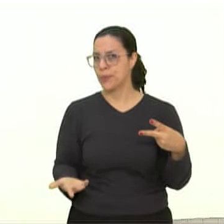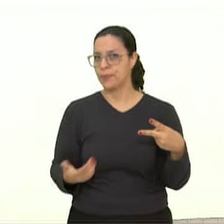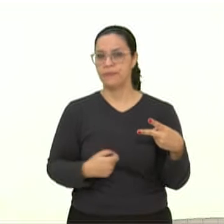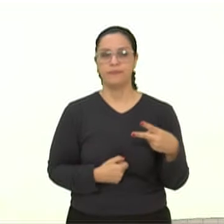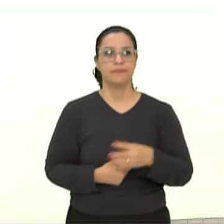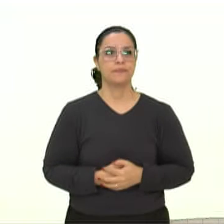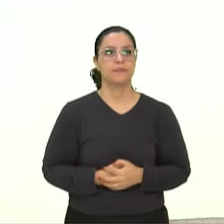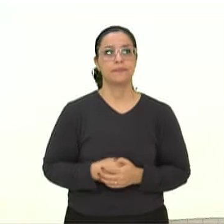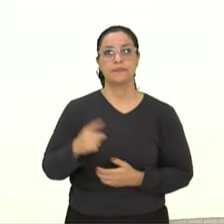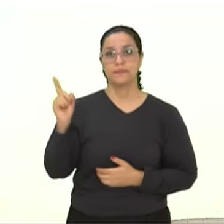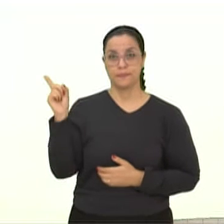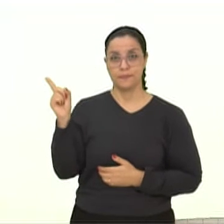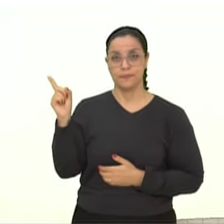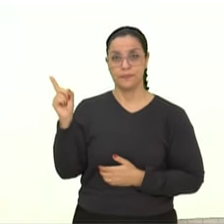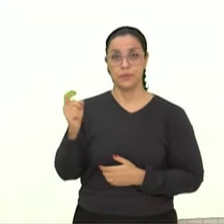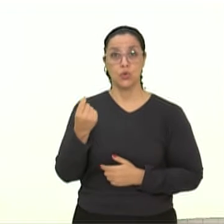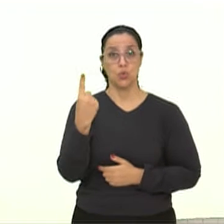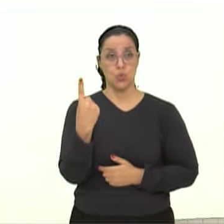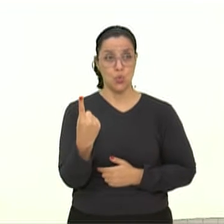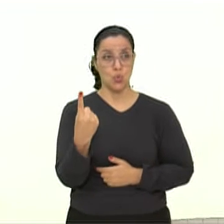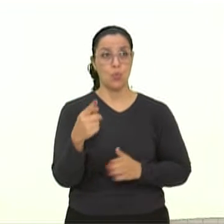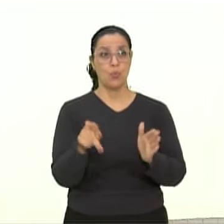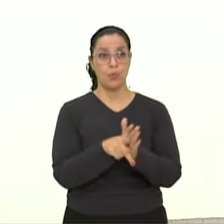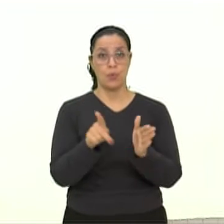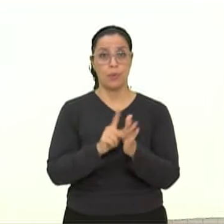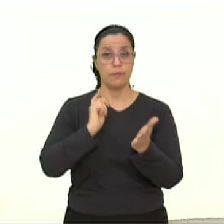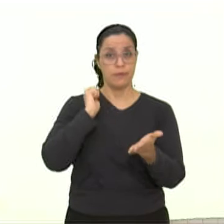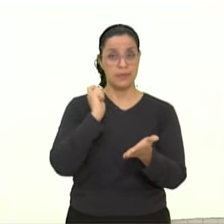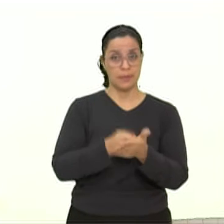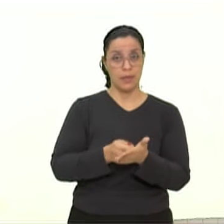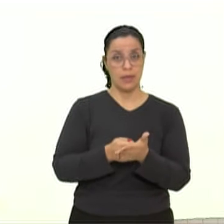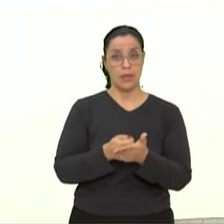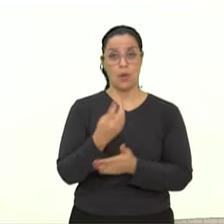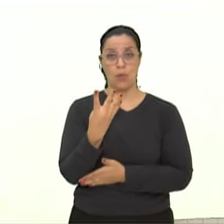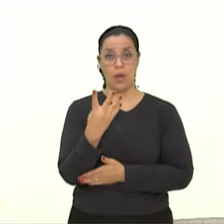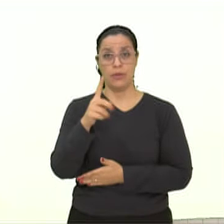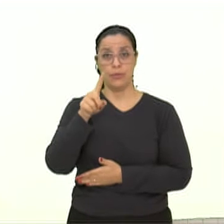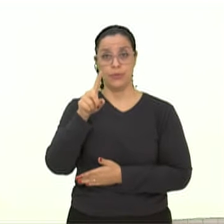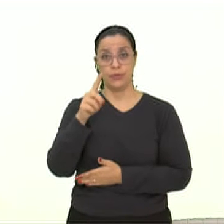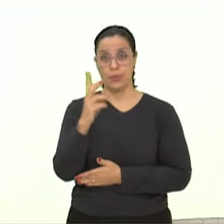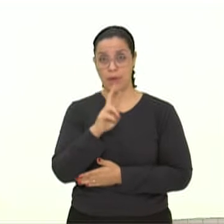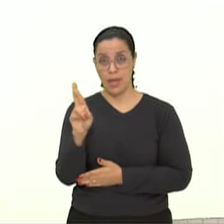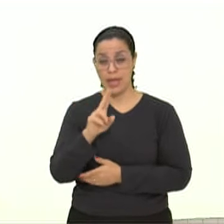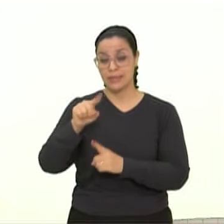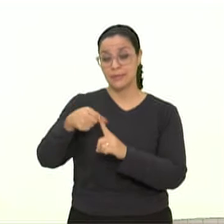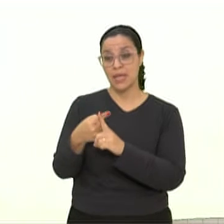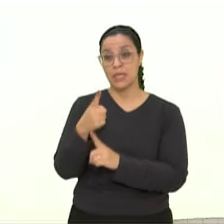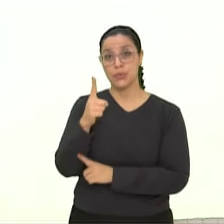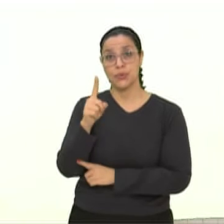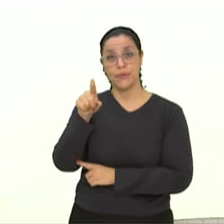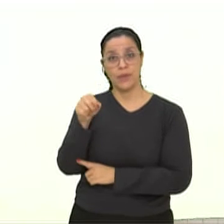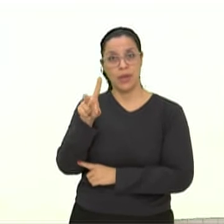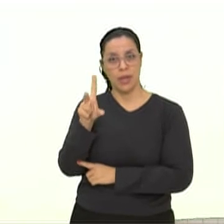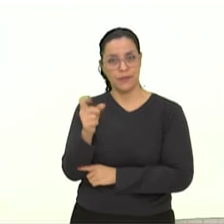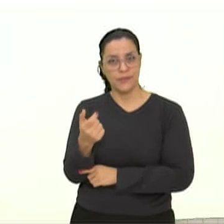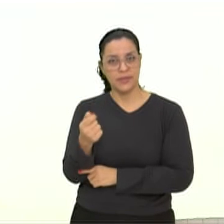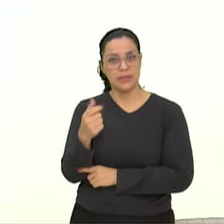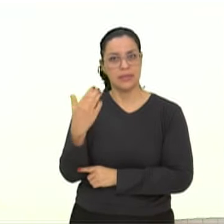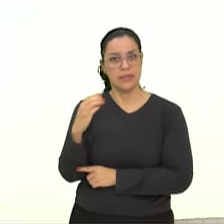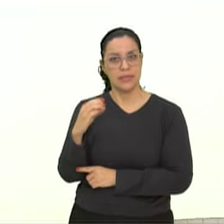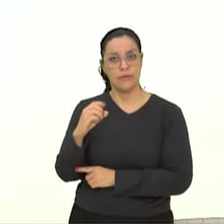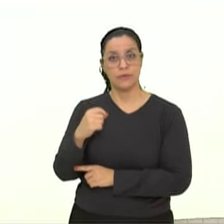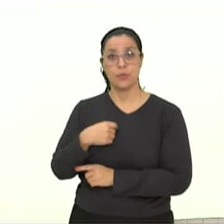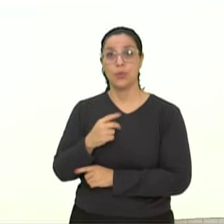opções? Opção 1, você paga uma taxa de R$ 4,00 mais R$ 1,20 por quilômetro rodado. A